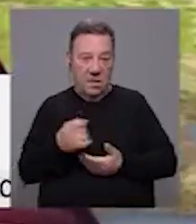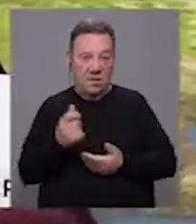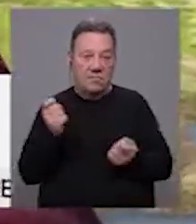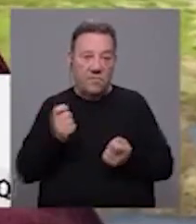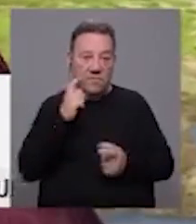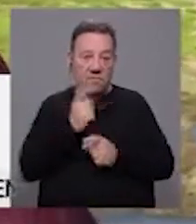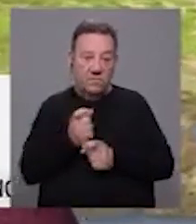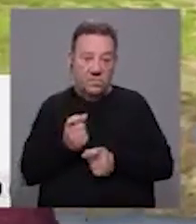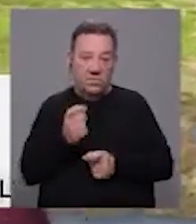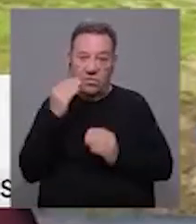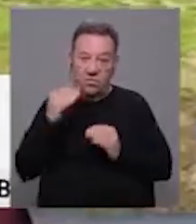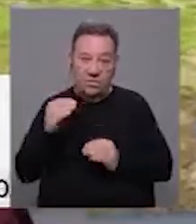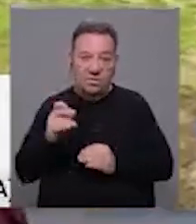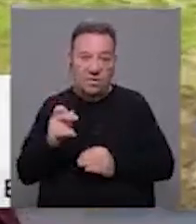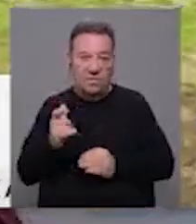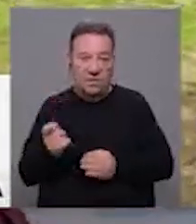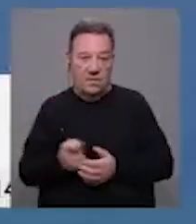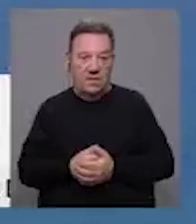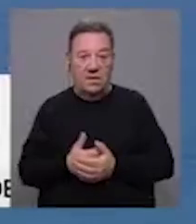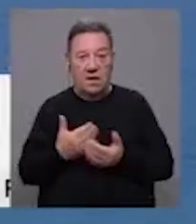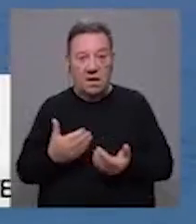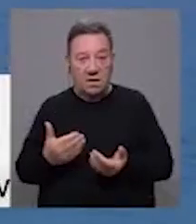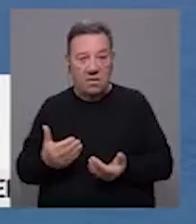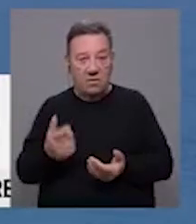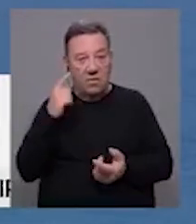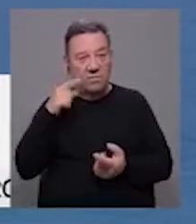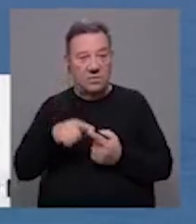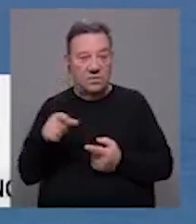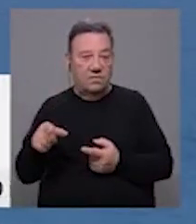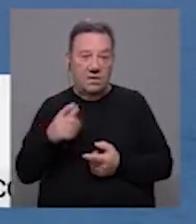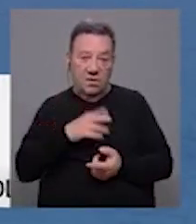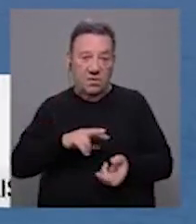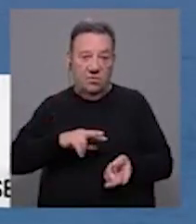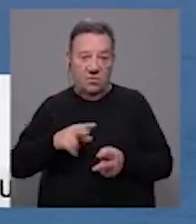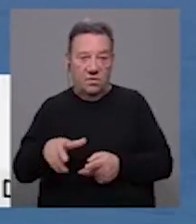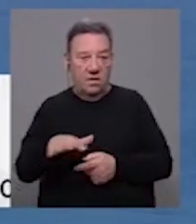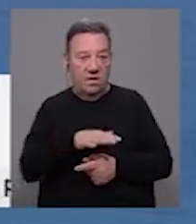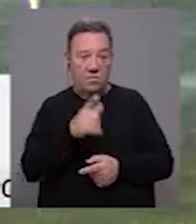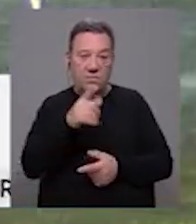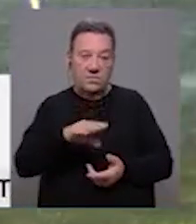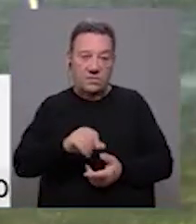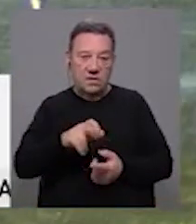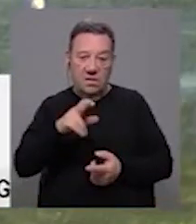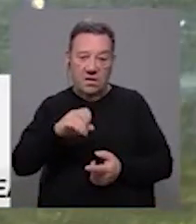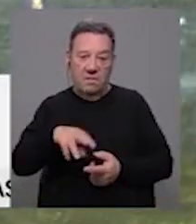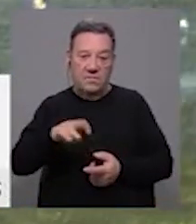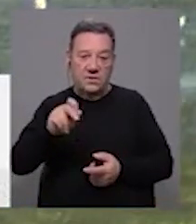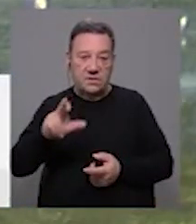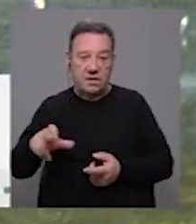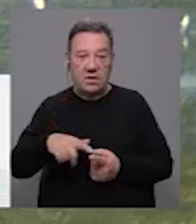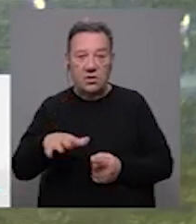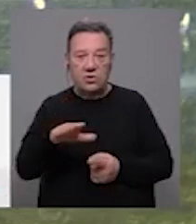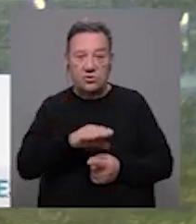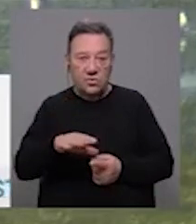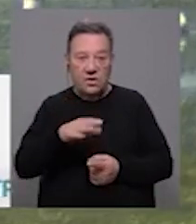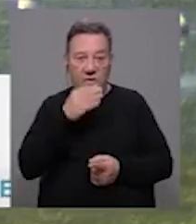a proteção e educação ambiental. Agora, o objetivo é tornar esta área num sítio Ramsar, uma zona